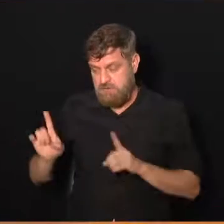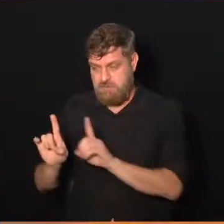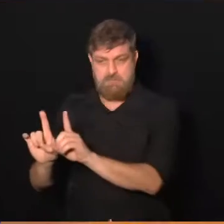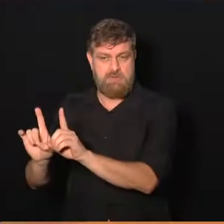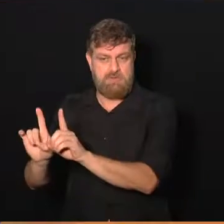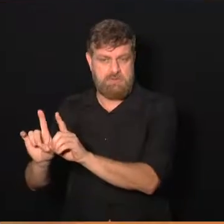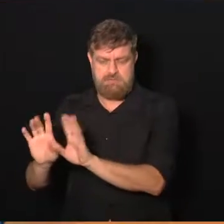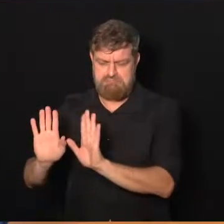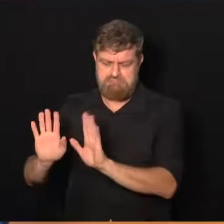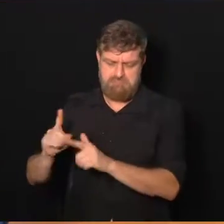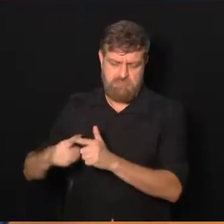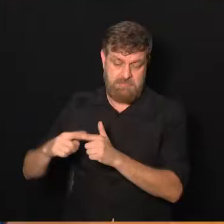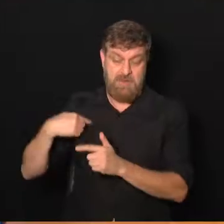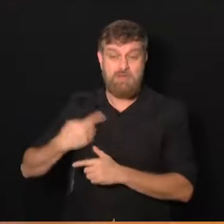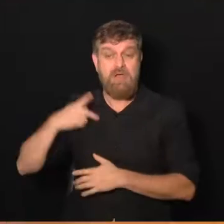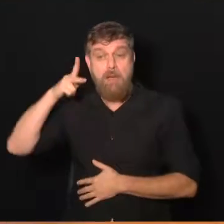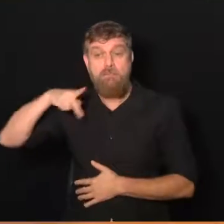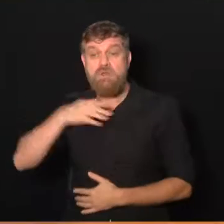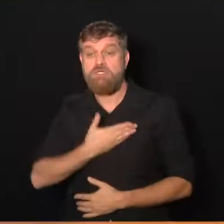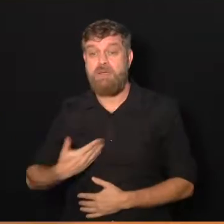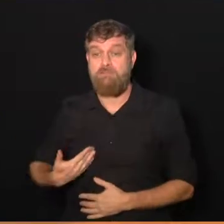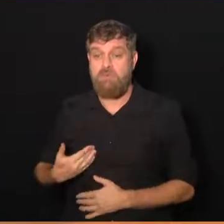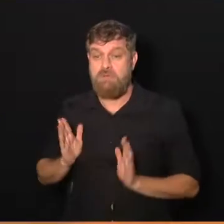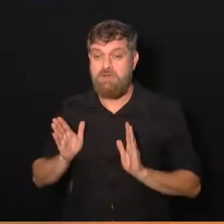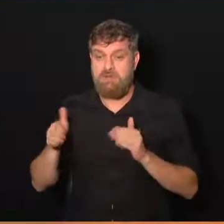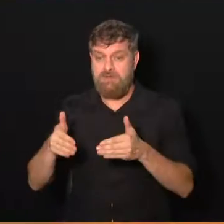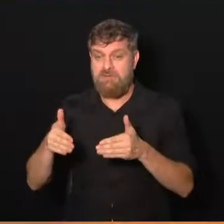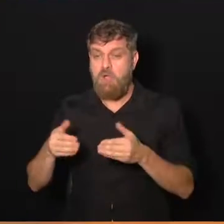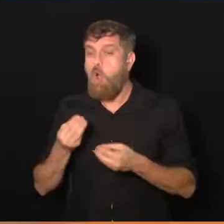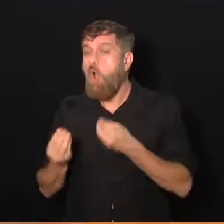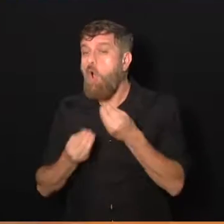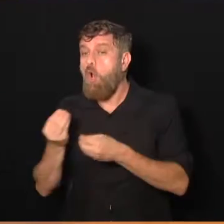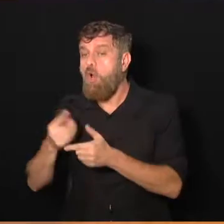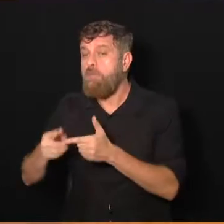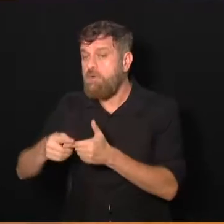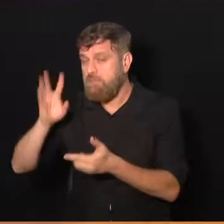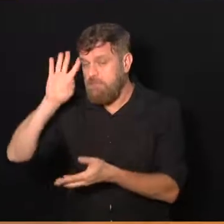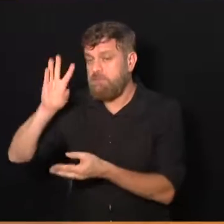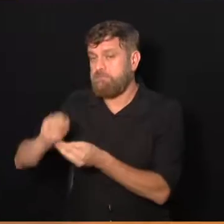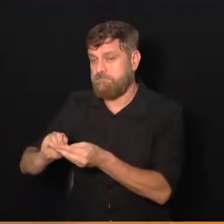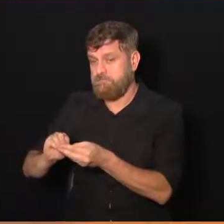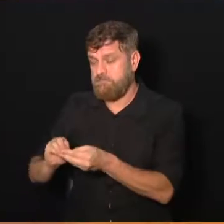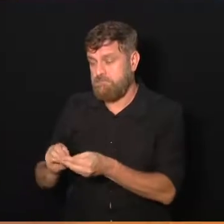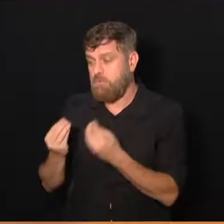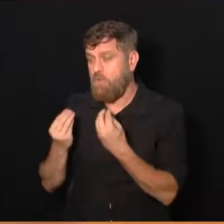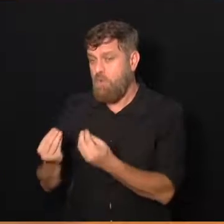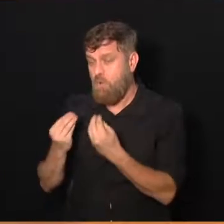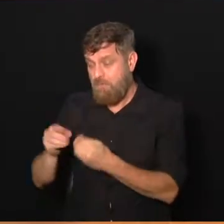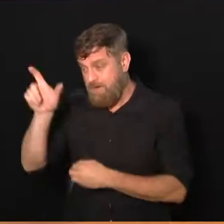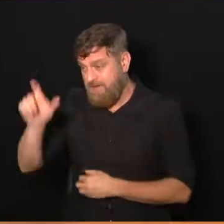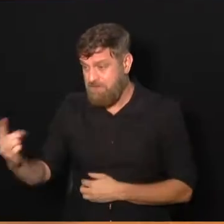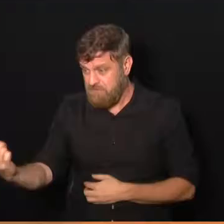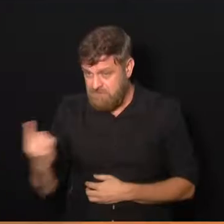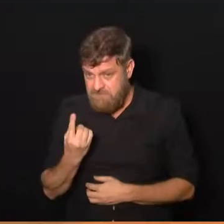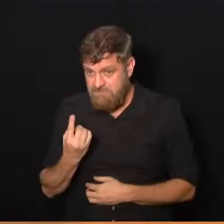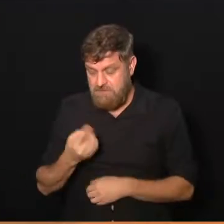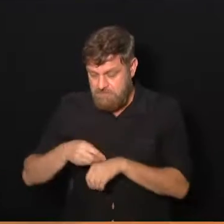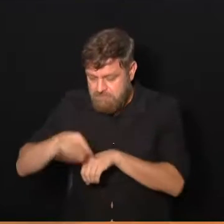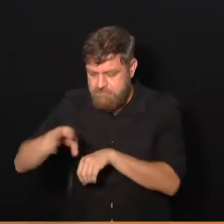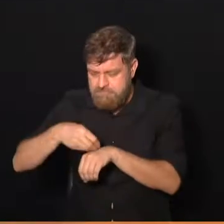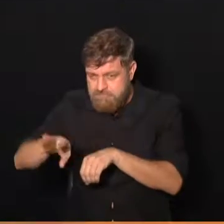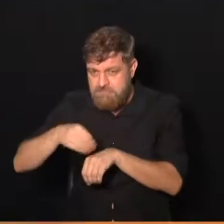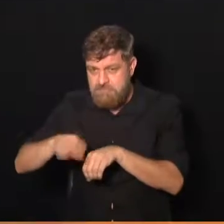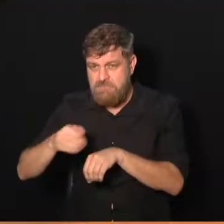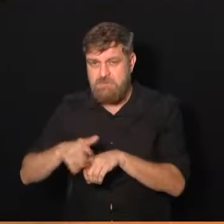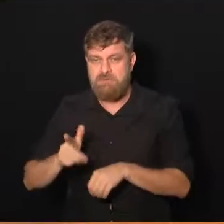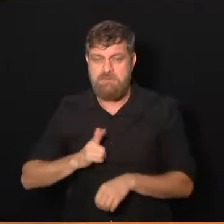nós pensamos em políticas públicas, e a política pública é como resolver, como que ele poderia colaborar muito se ele